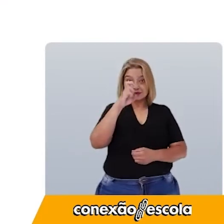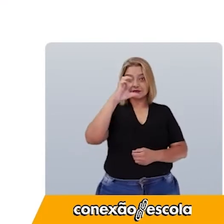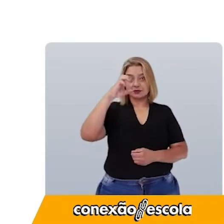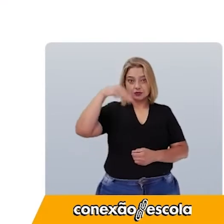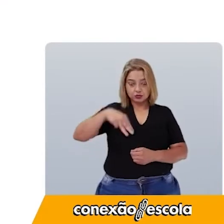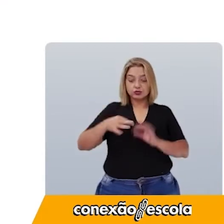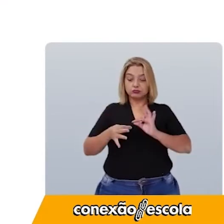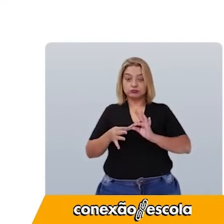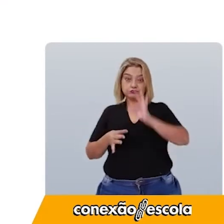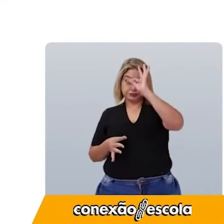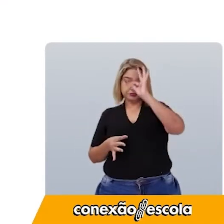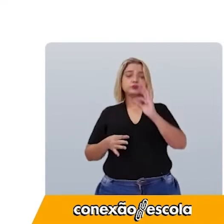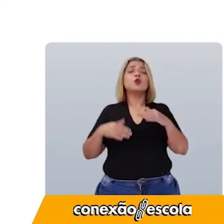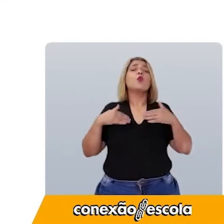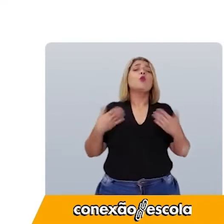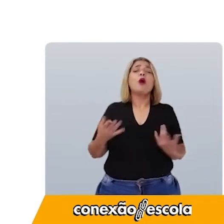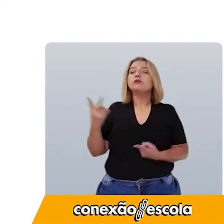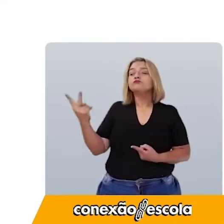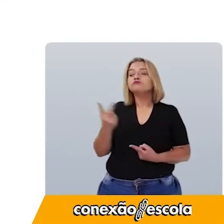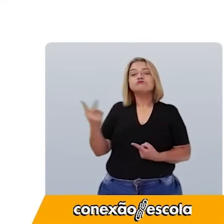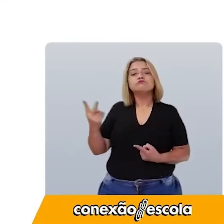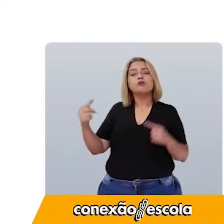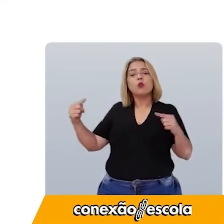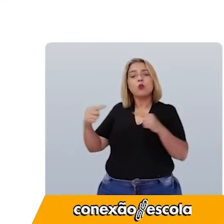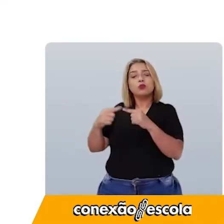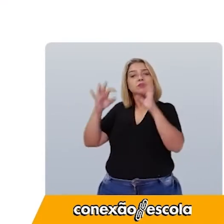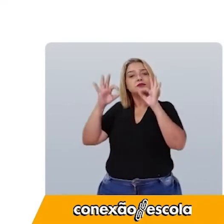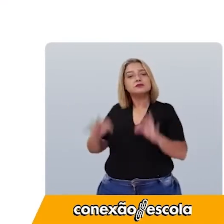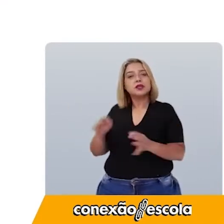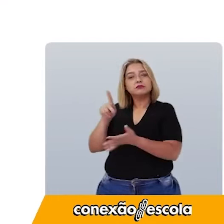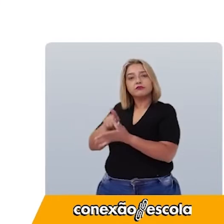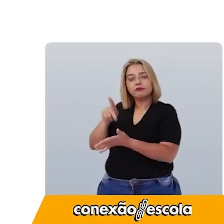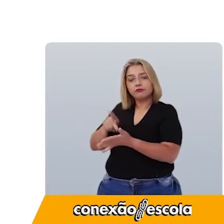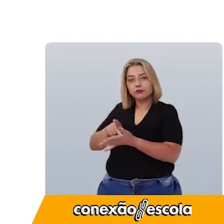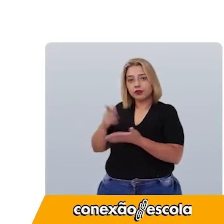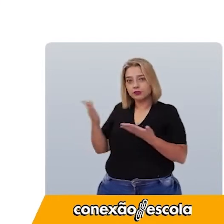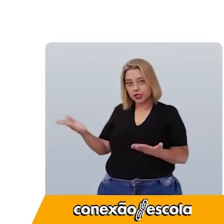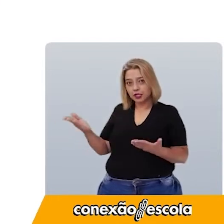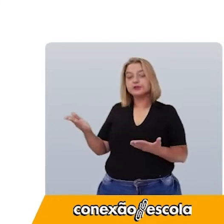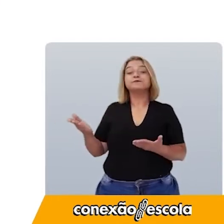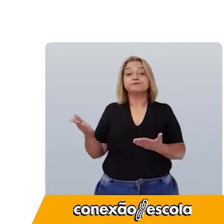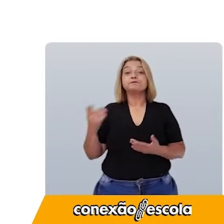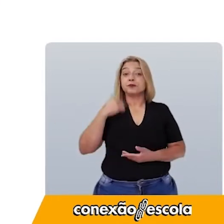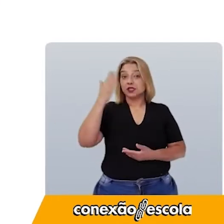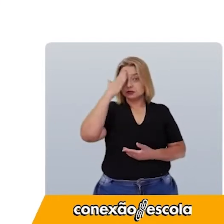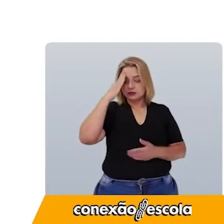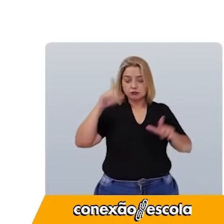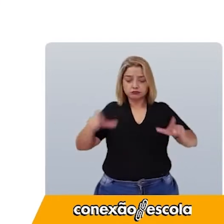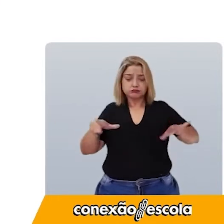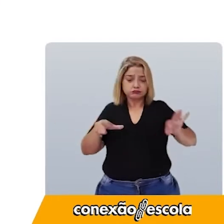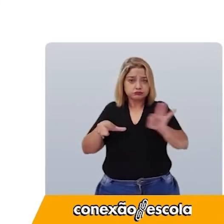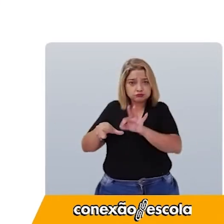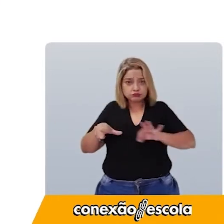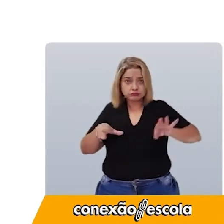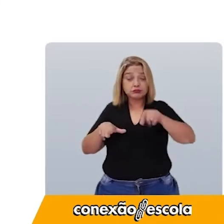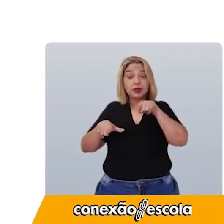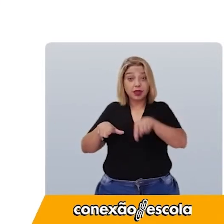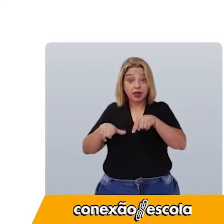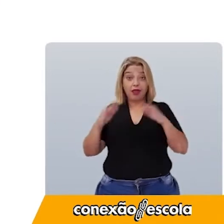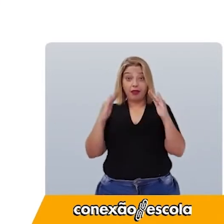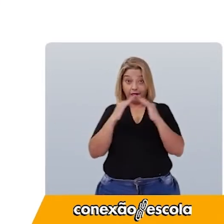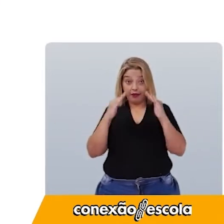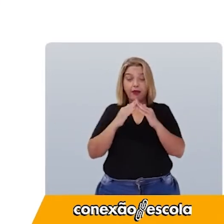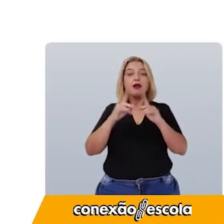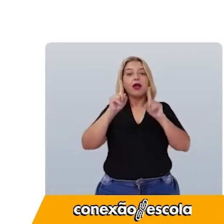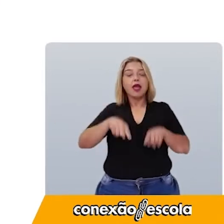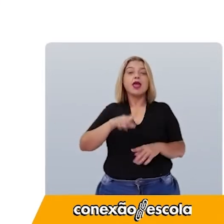Quais são as medidas reais dessa sala? Sabemos que a planta dessa casa foi desenhada na razão